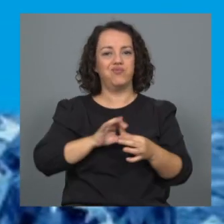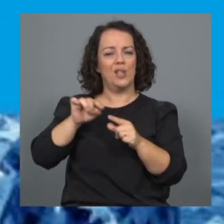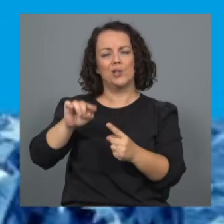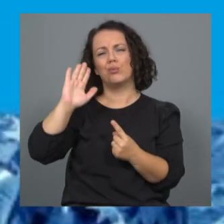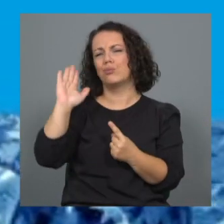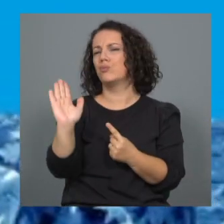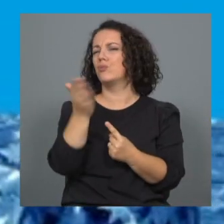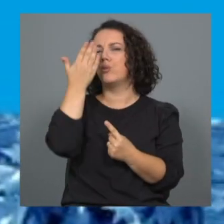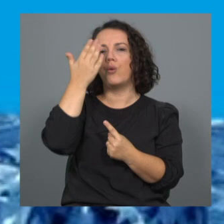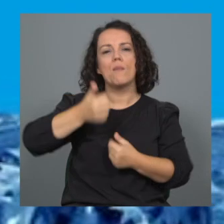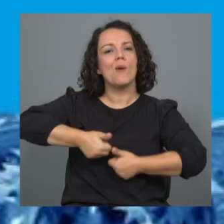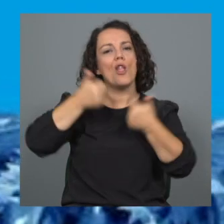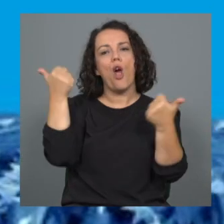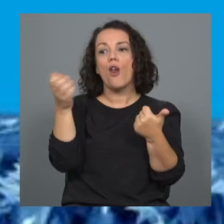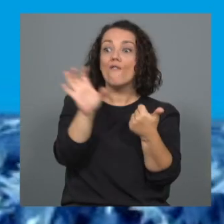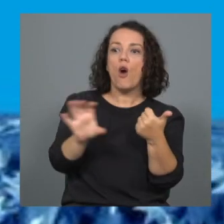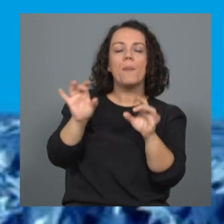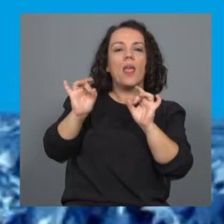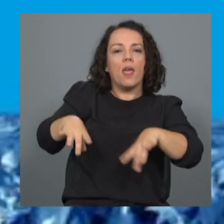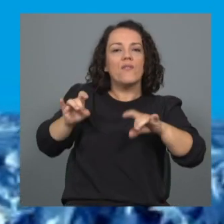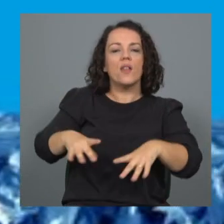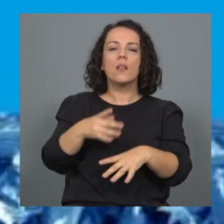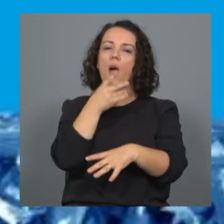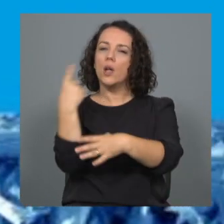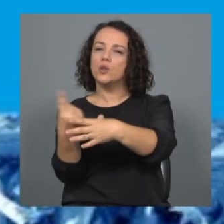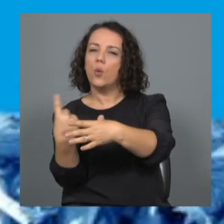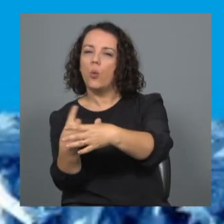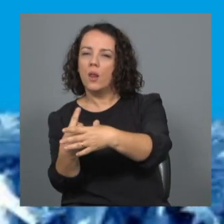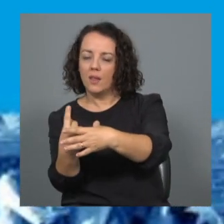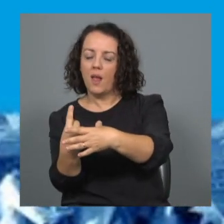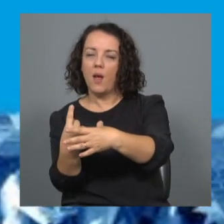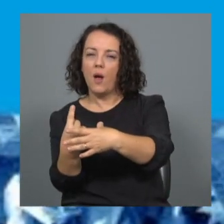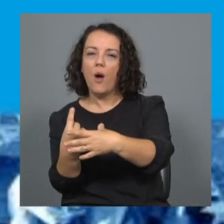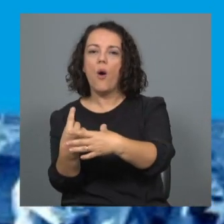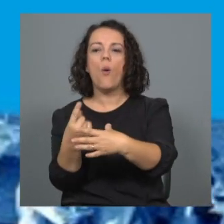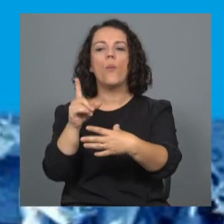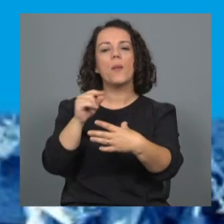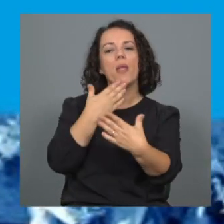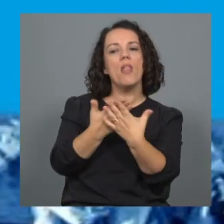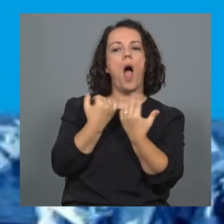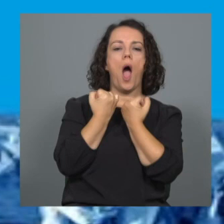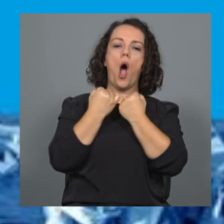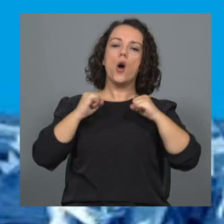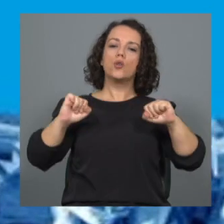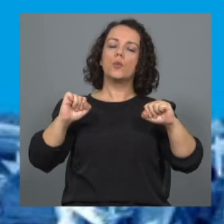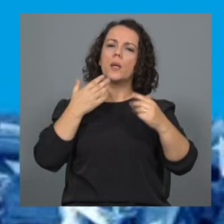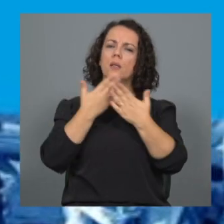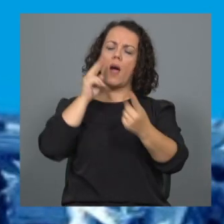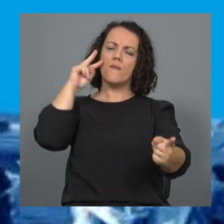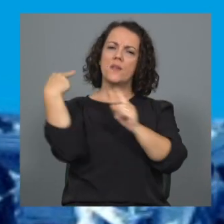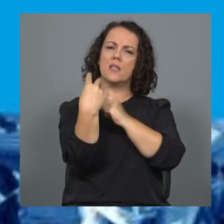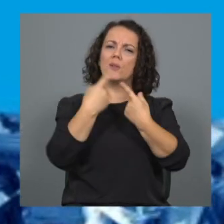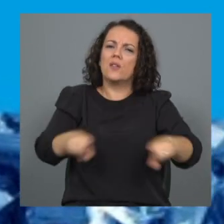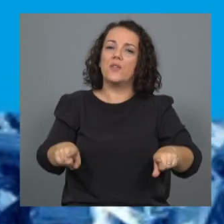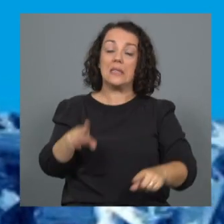contra a solidão e contra a ilusão da autonomia. Portanto, estes dois aspectos são muito importantes, não é? Se nós, na forma de